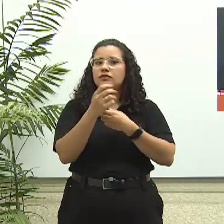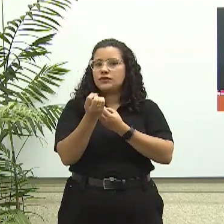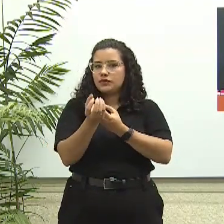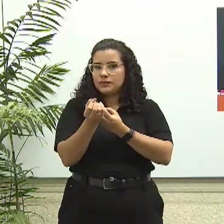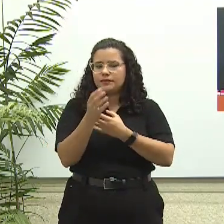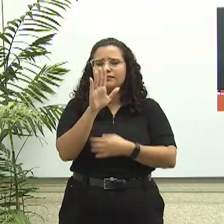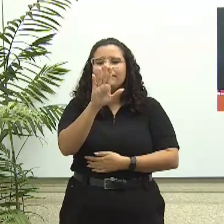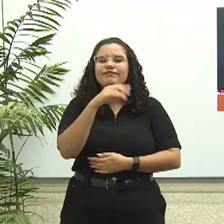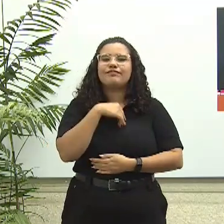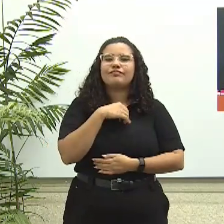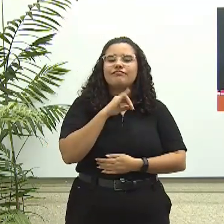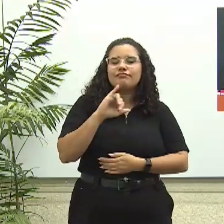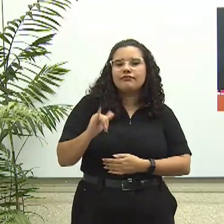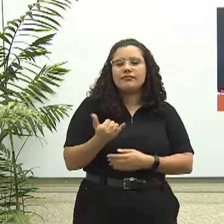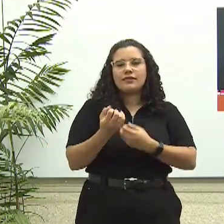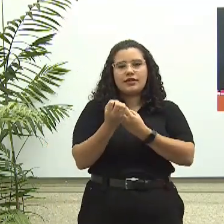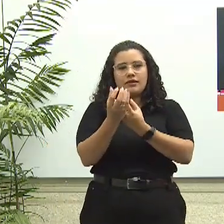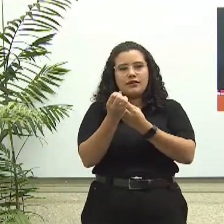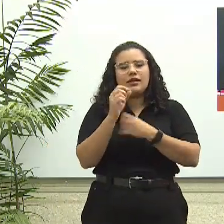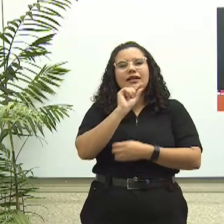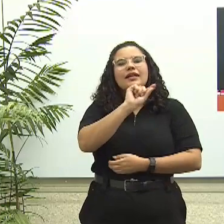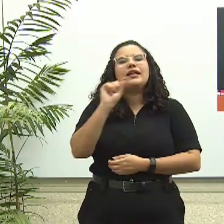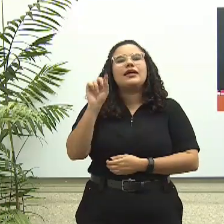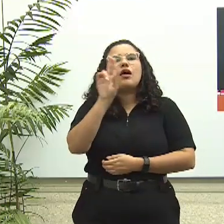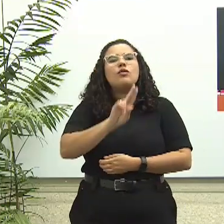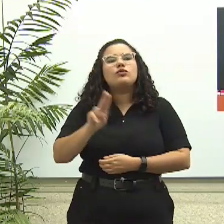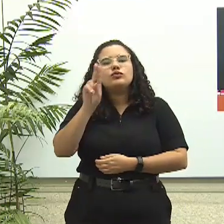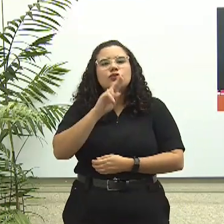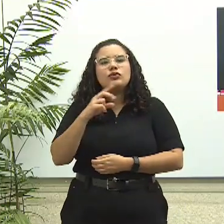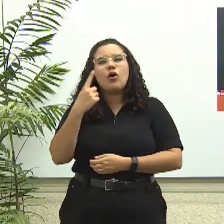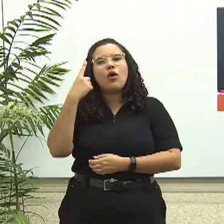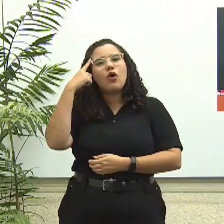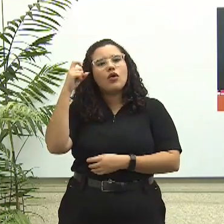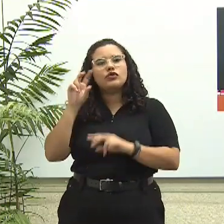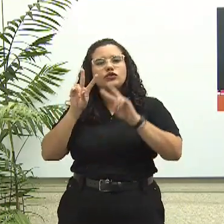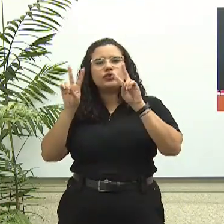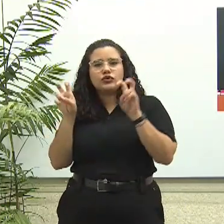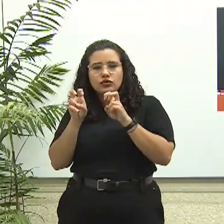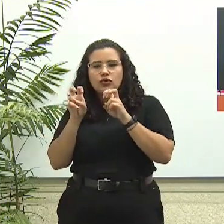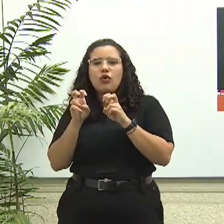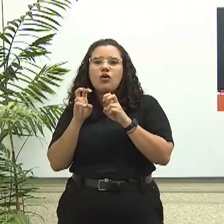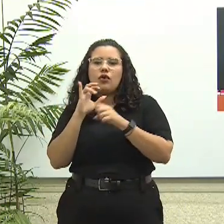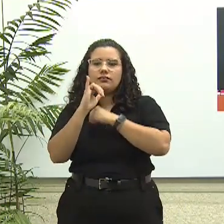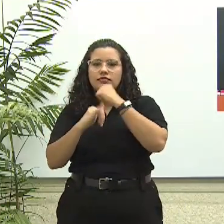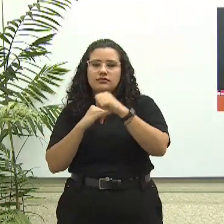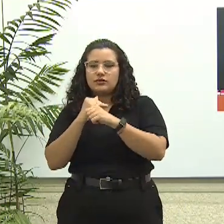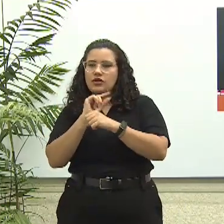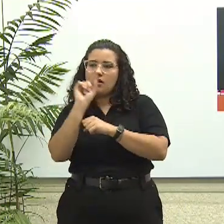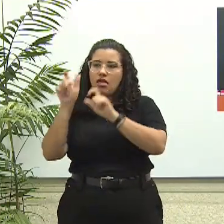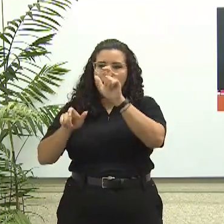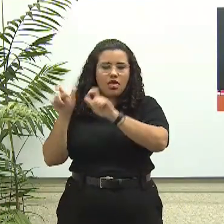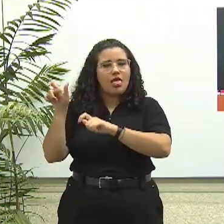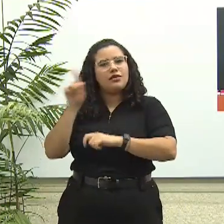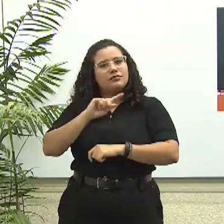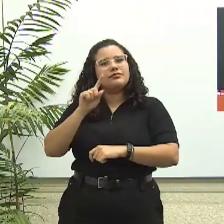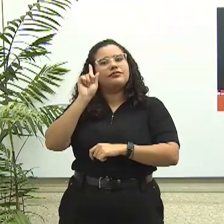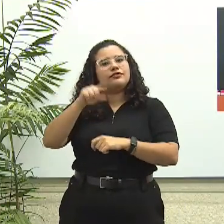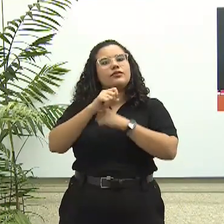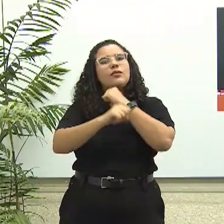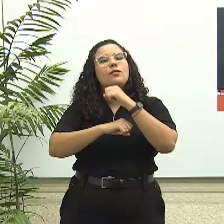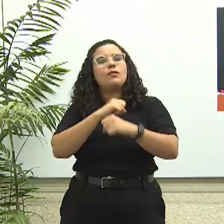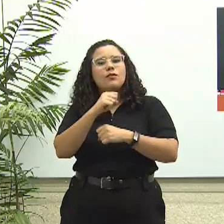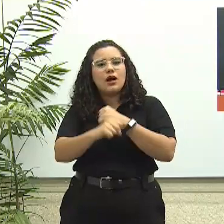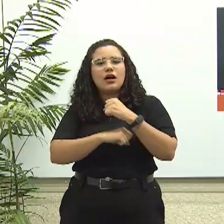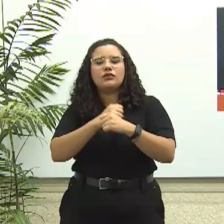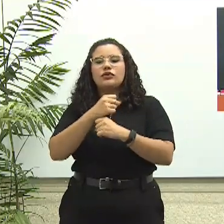informação eu até falei quem usou primeiro a ideia de Soberania de dados não foi os pitura da internet foram nos anos 90 as